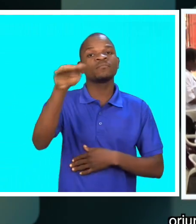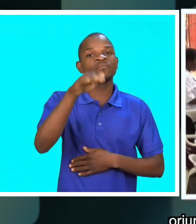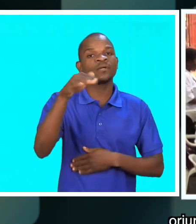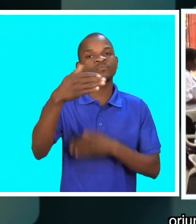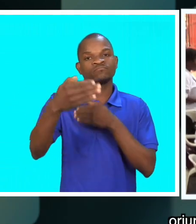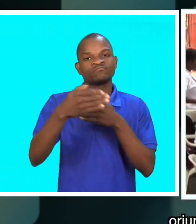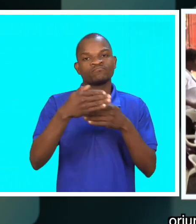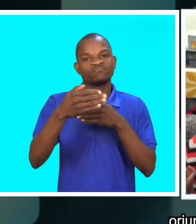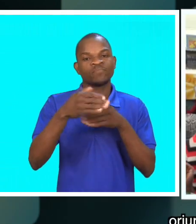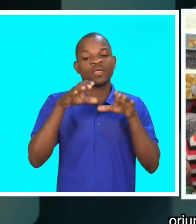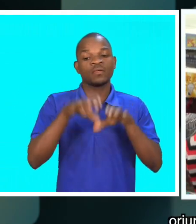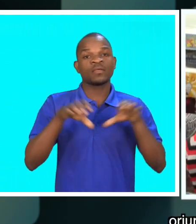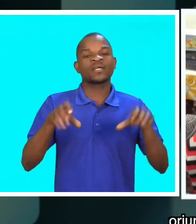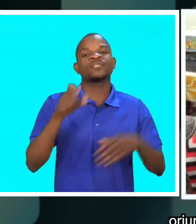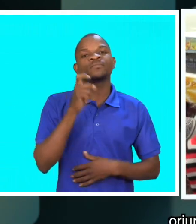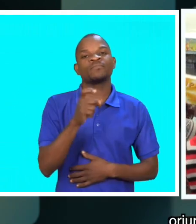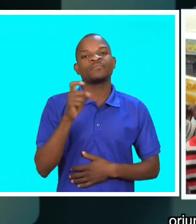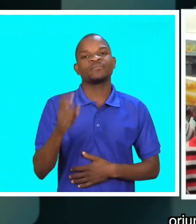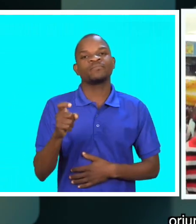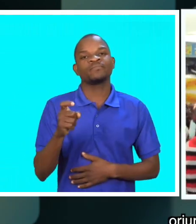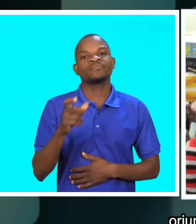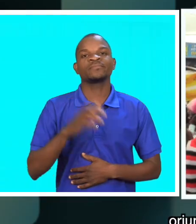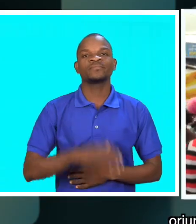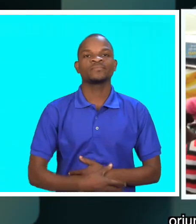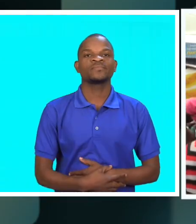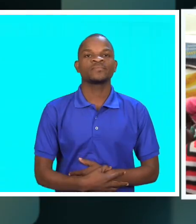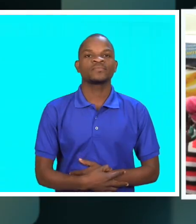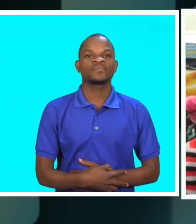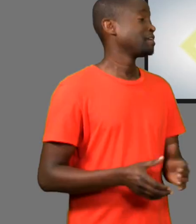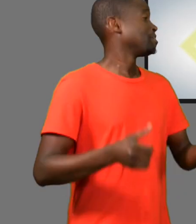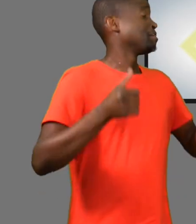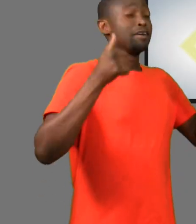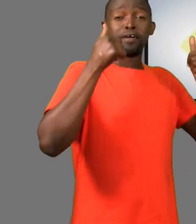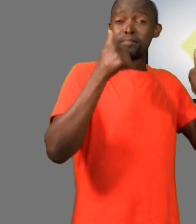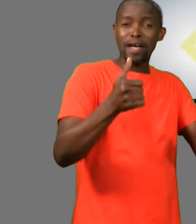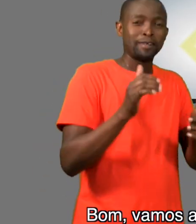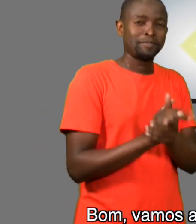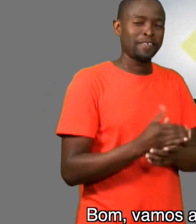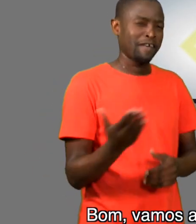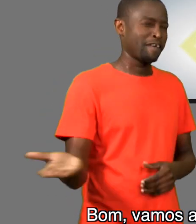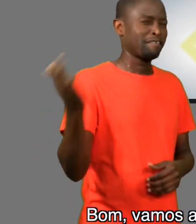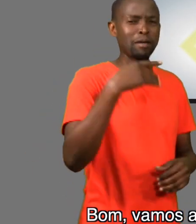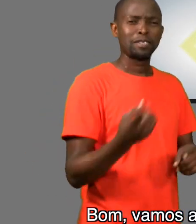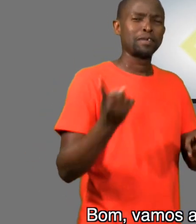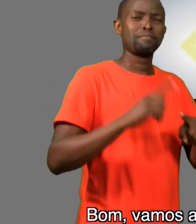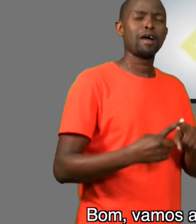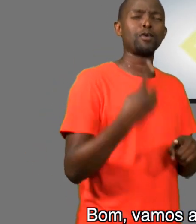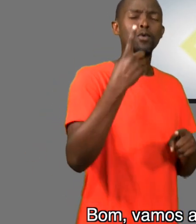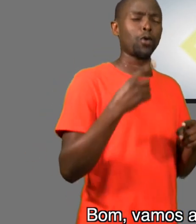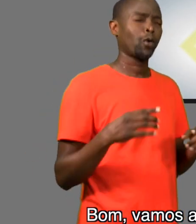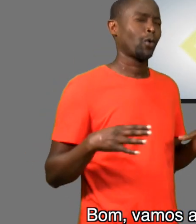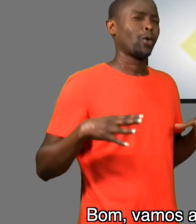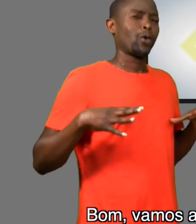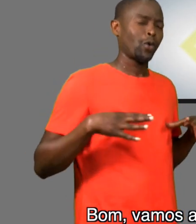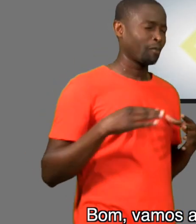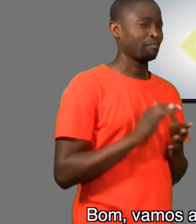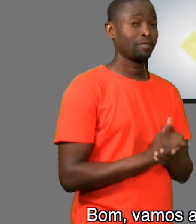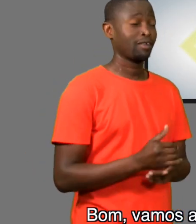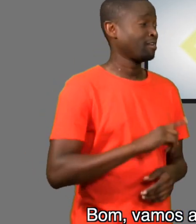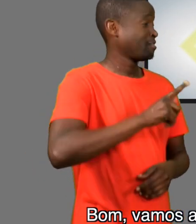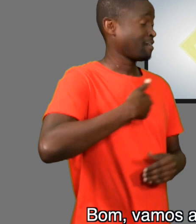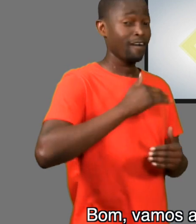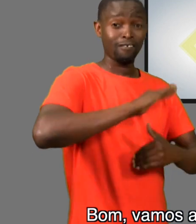bairros circunvizinhos do mercado de Xipamanin. Bom, vamos a mais um